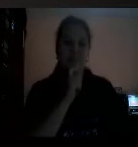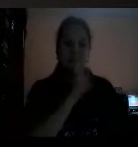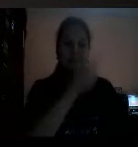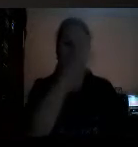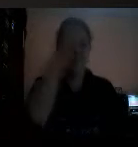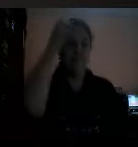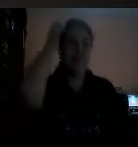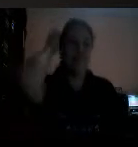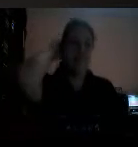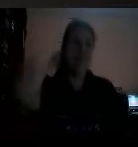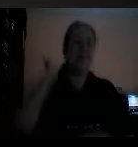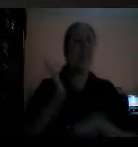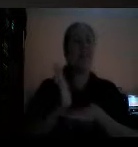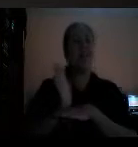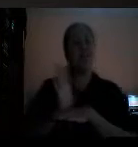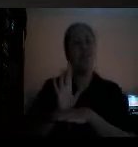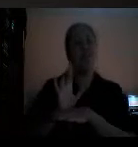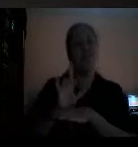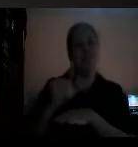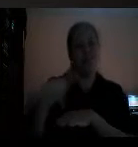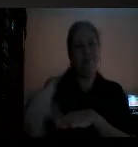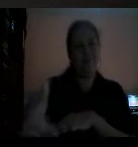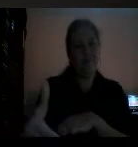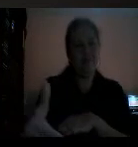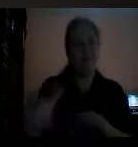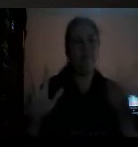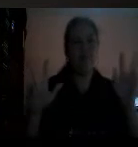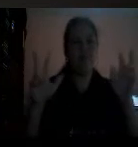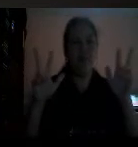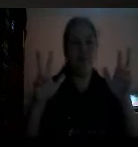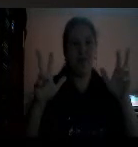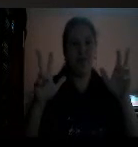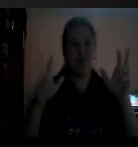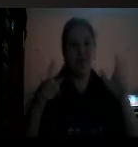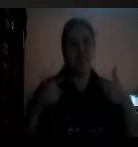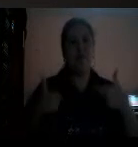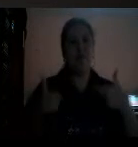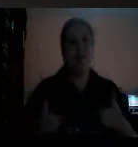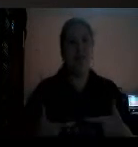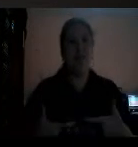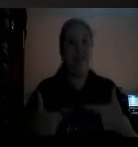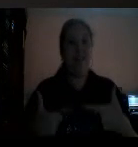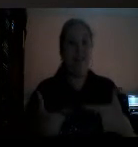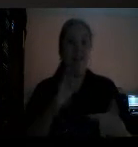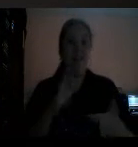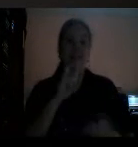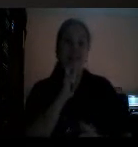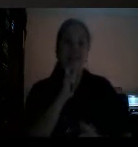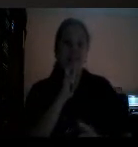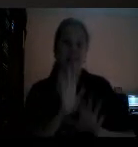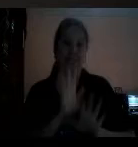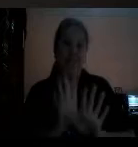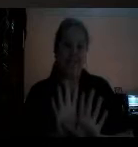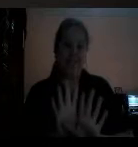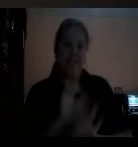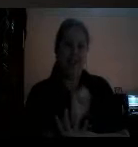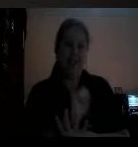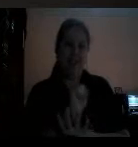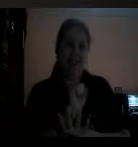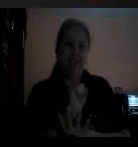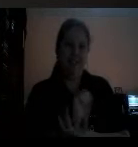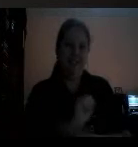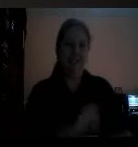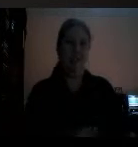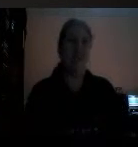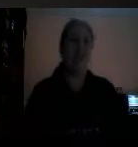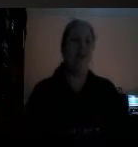posterior sobre Guerra Fria. Espera, tá vindo o vídeo de Guerra Fria. Espera,